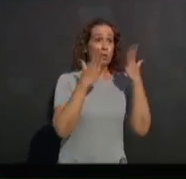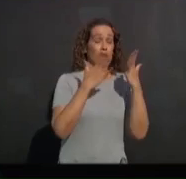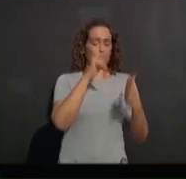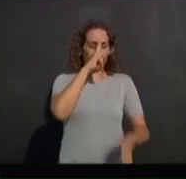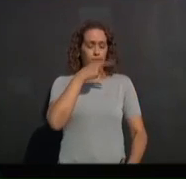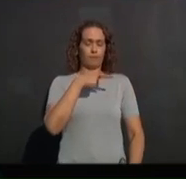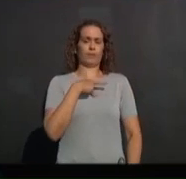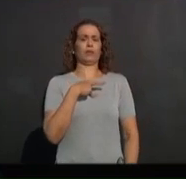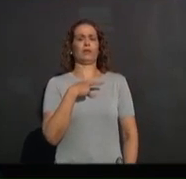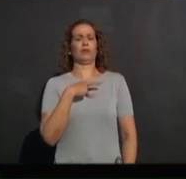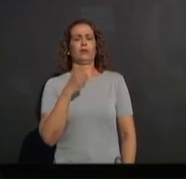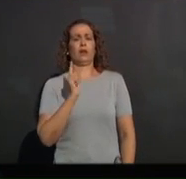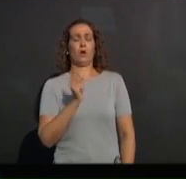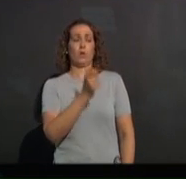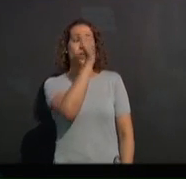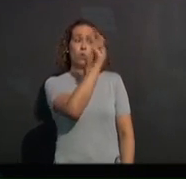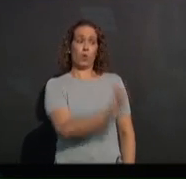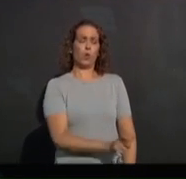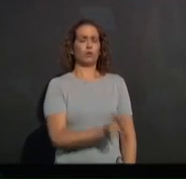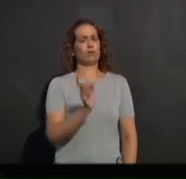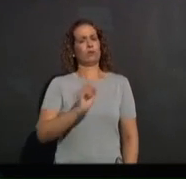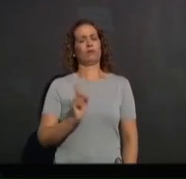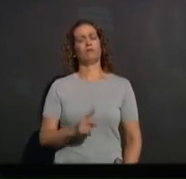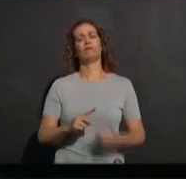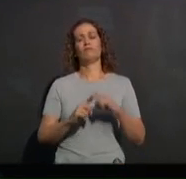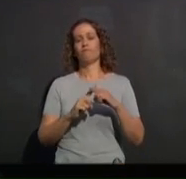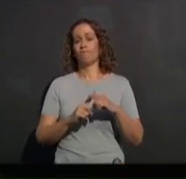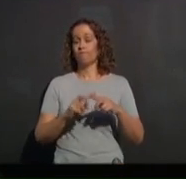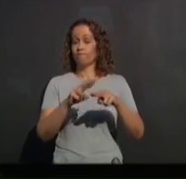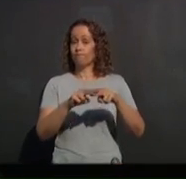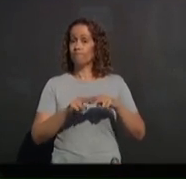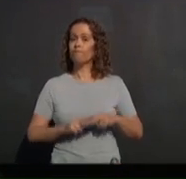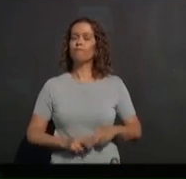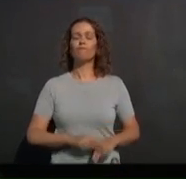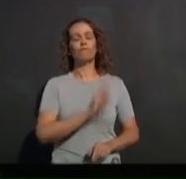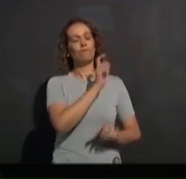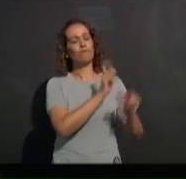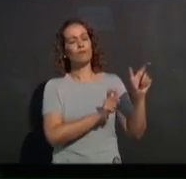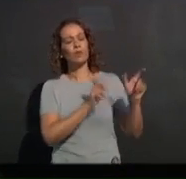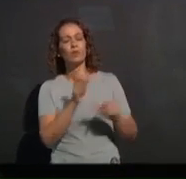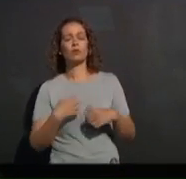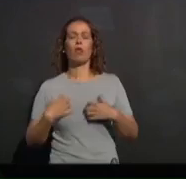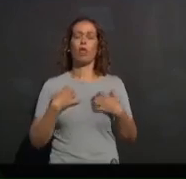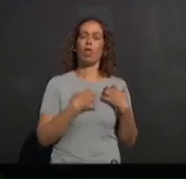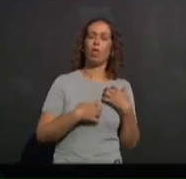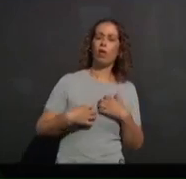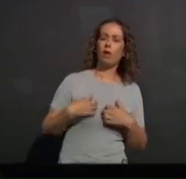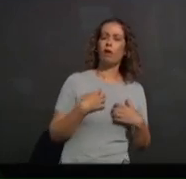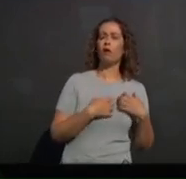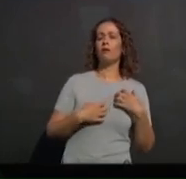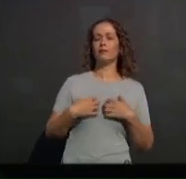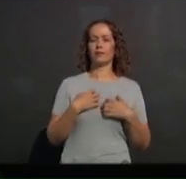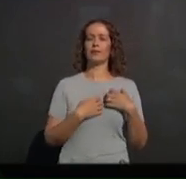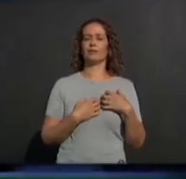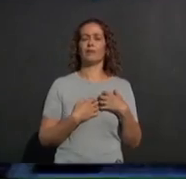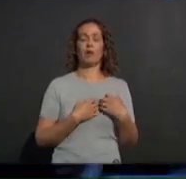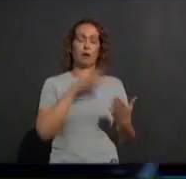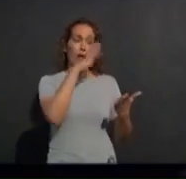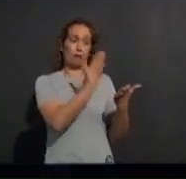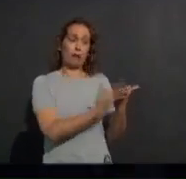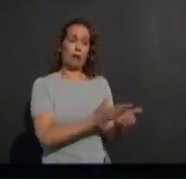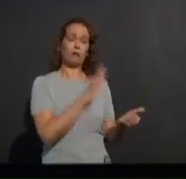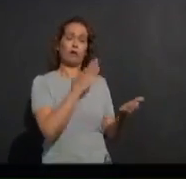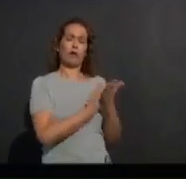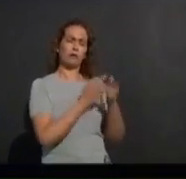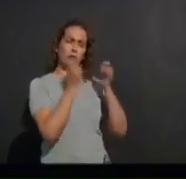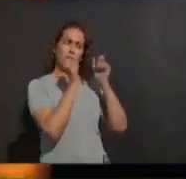perdidamente apaixonado por ninguém. É por isso que tem muita gente ferida. Por quê? Colocou um monte de expectativa em gente que o feriu e o machucou.